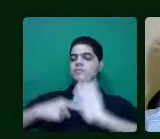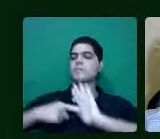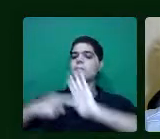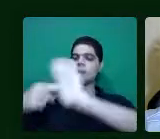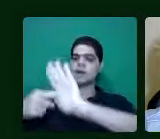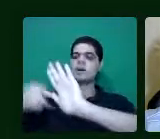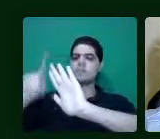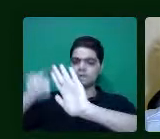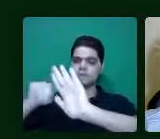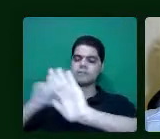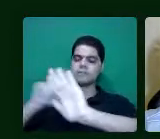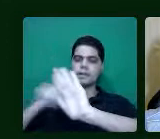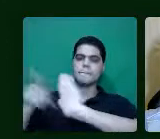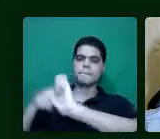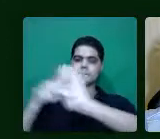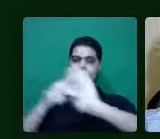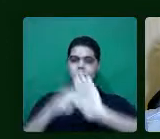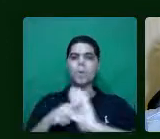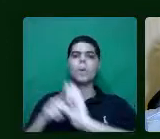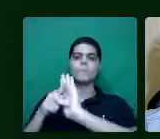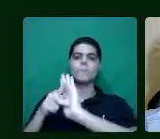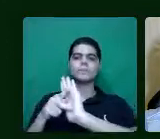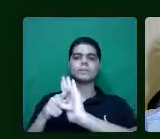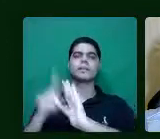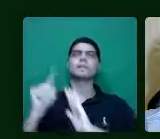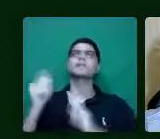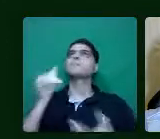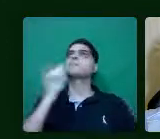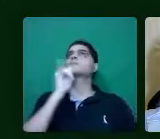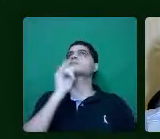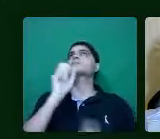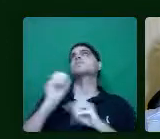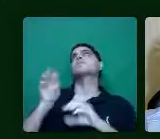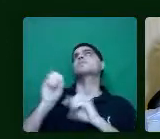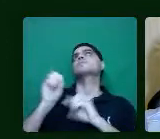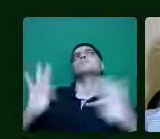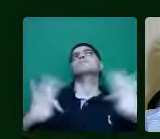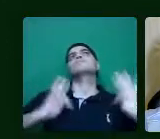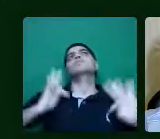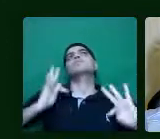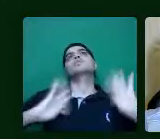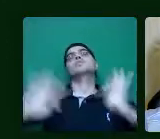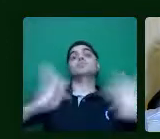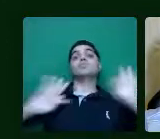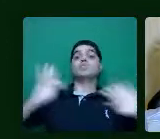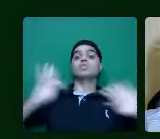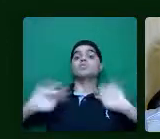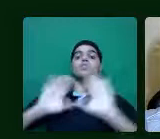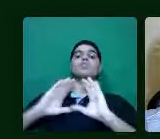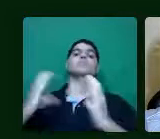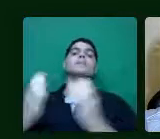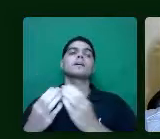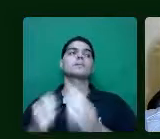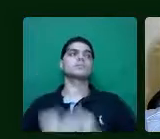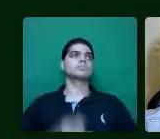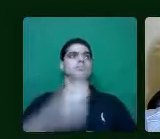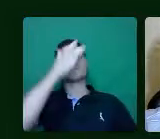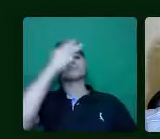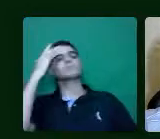mentorias. Quero mentoria sobre turismo comunitário. Aí outra pessoa vai mandar, quero mentoria